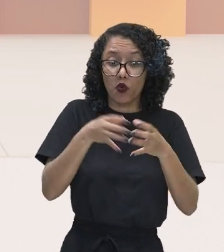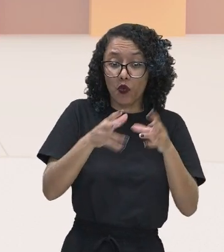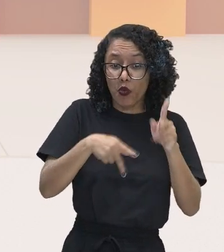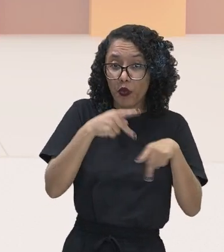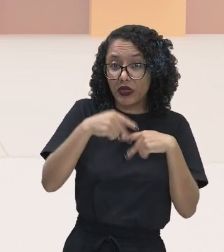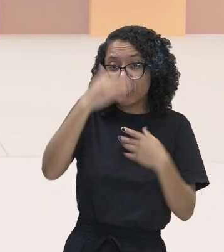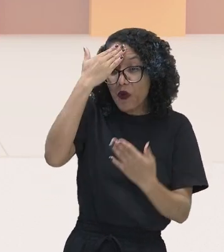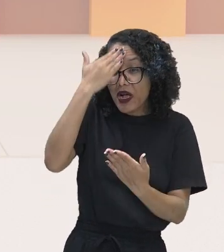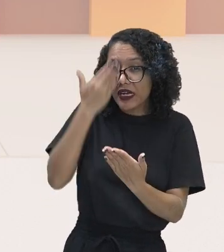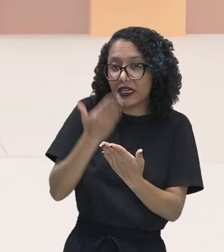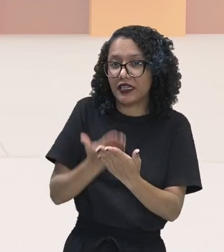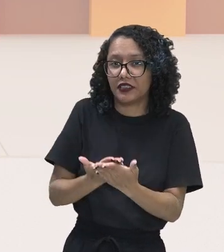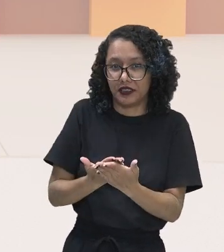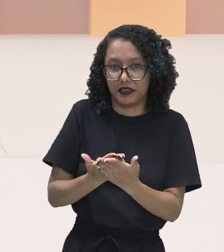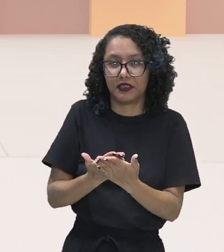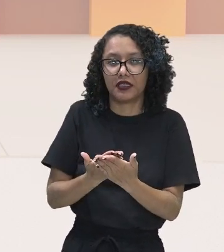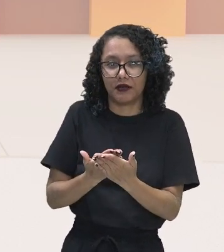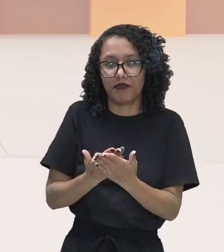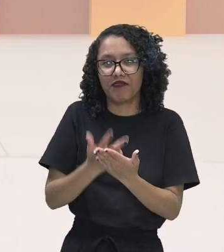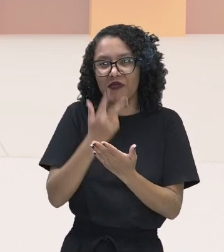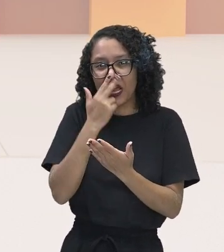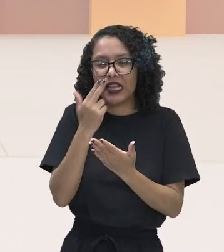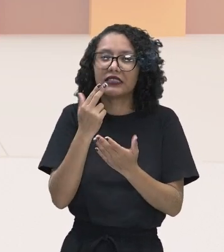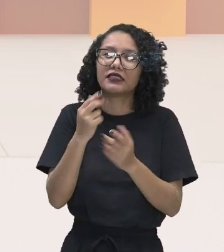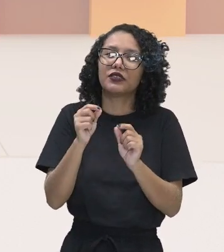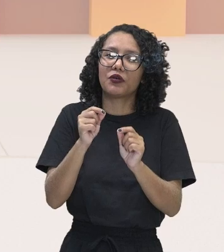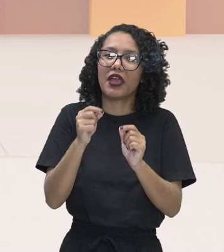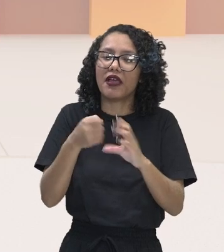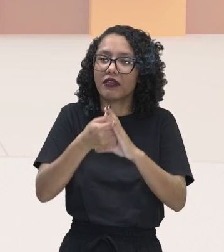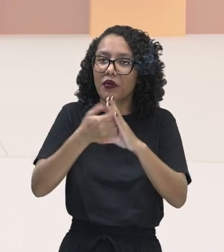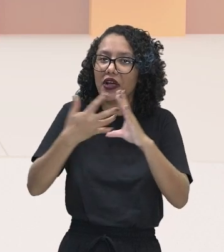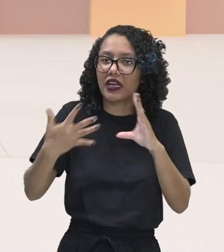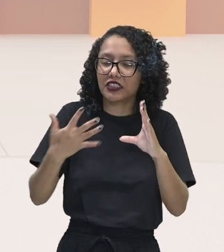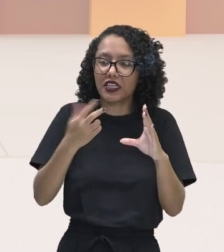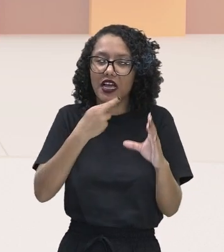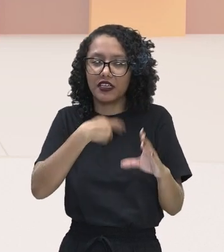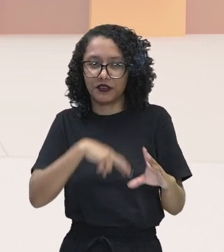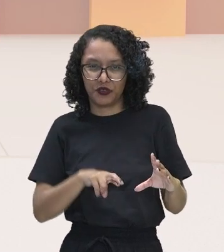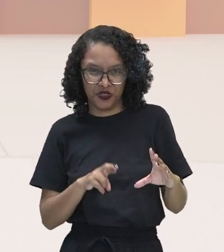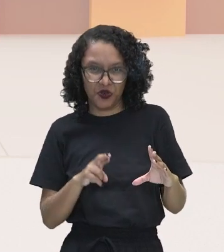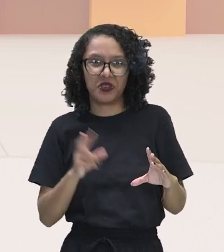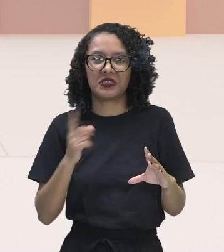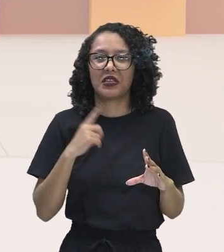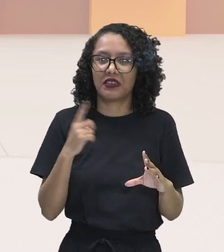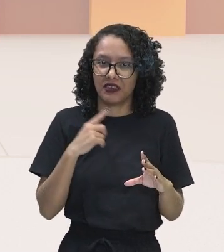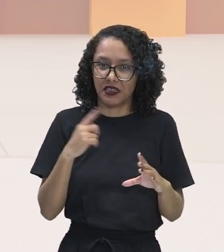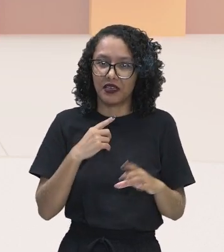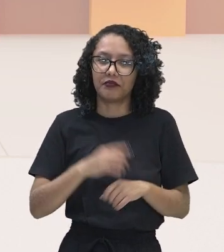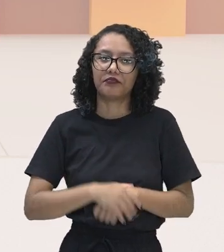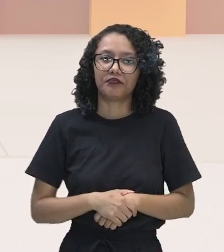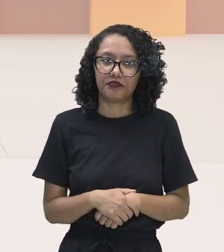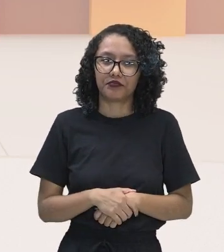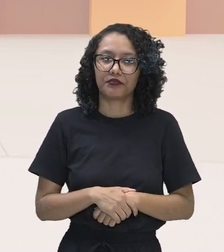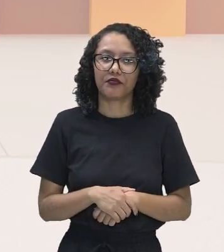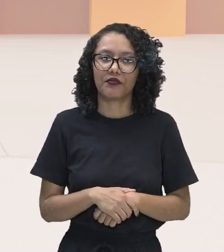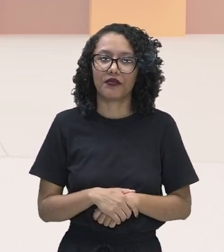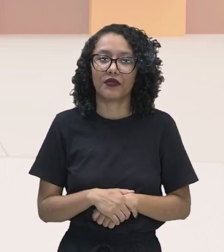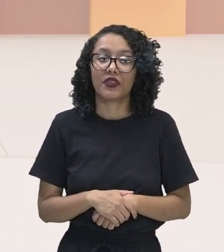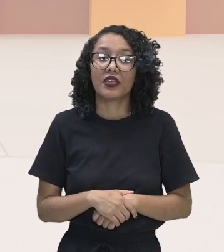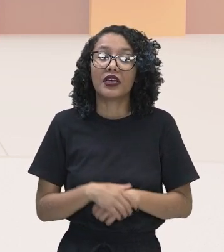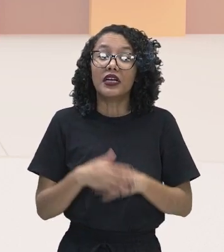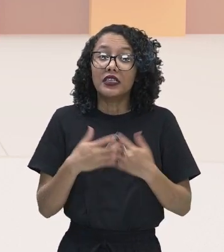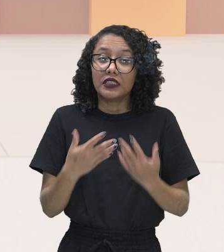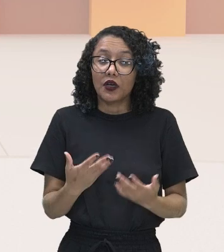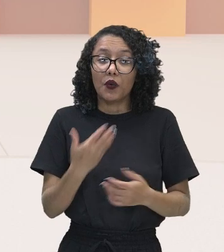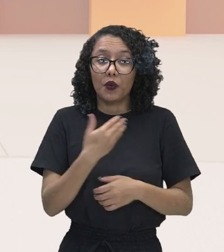com caráter messiânico. Essa revolta, esse movimento, ele foi visto como uma ameaça